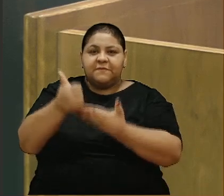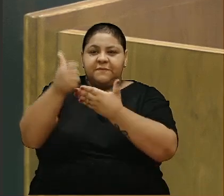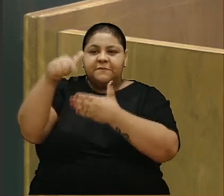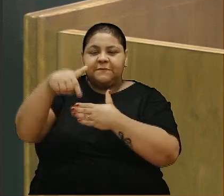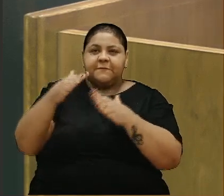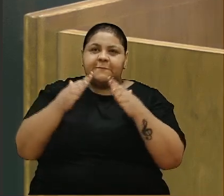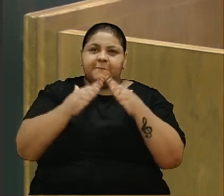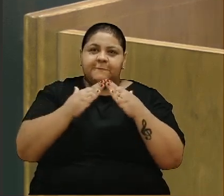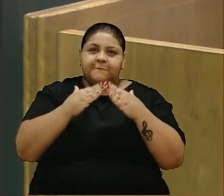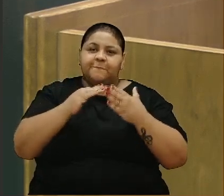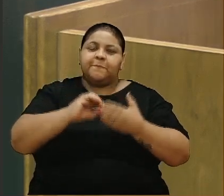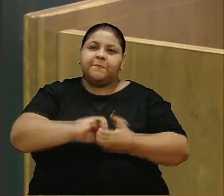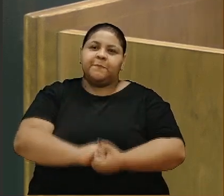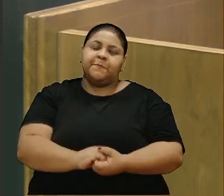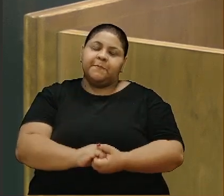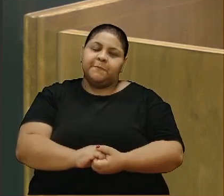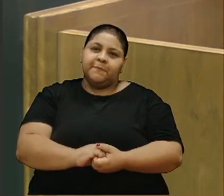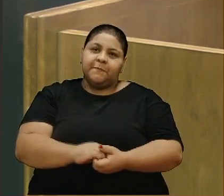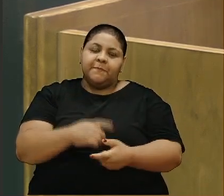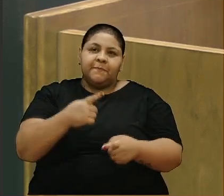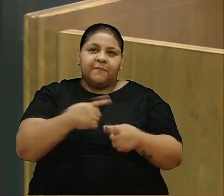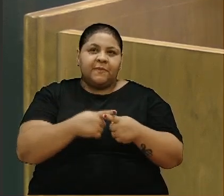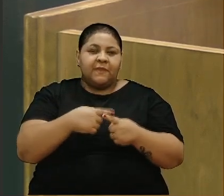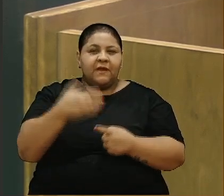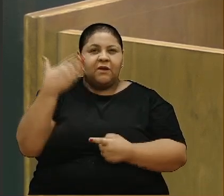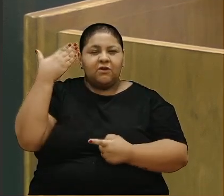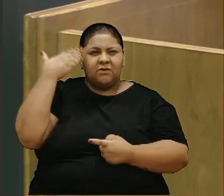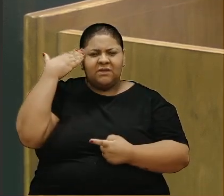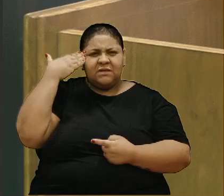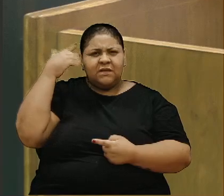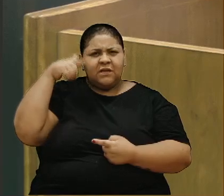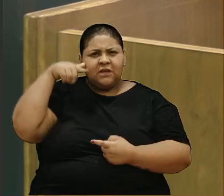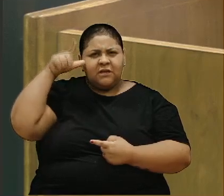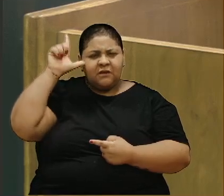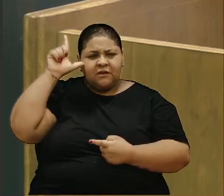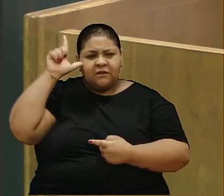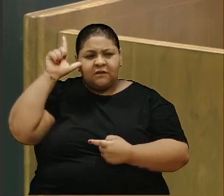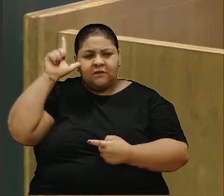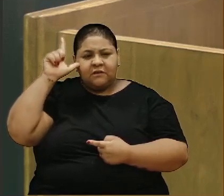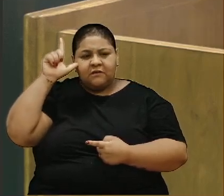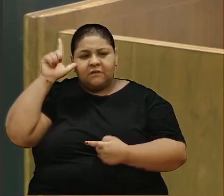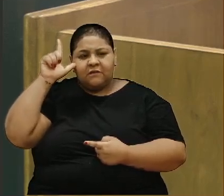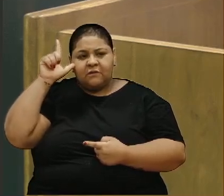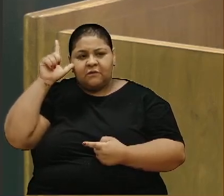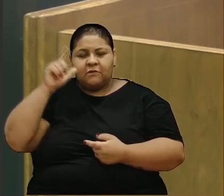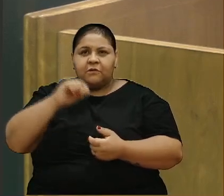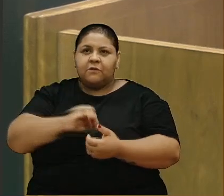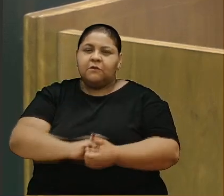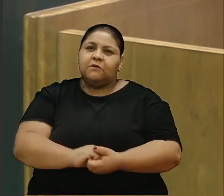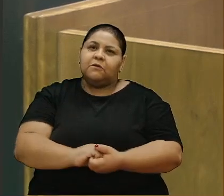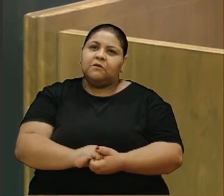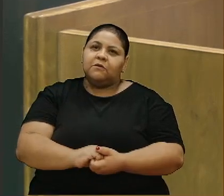casa. Também, assim, eu sei que ontem voltaram a ter